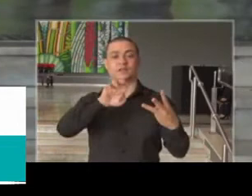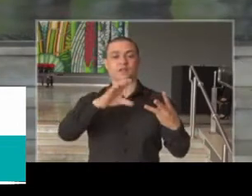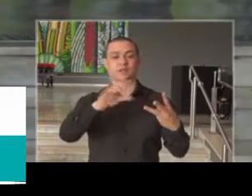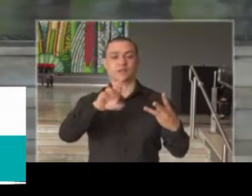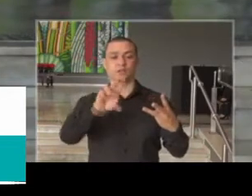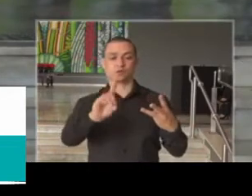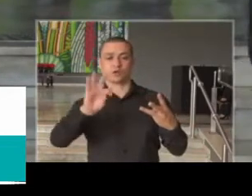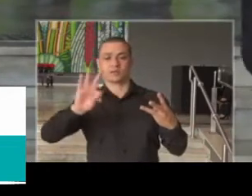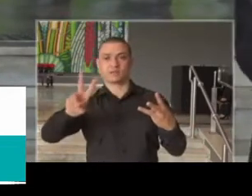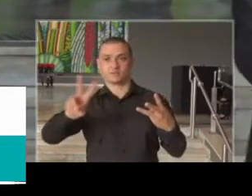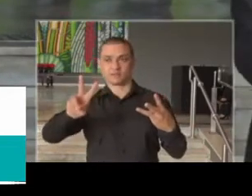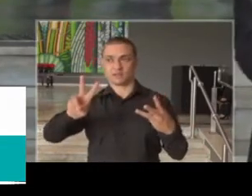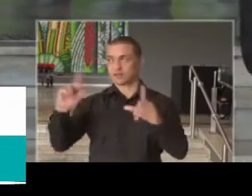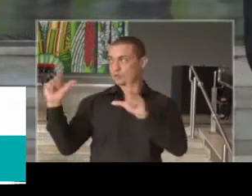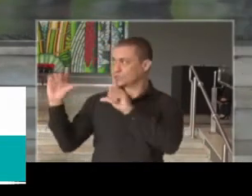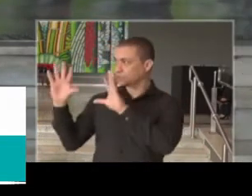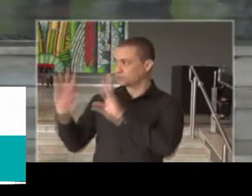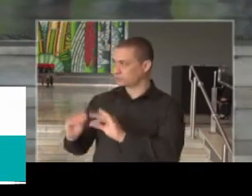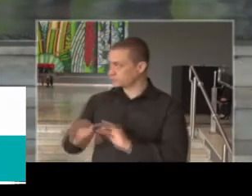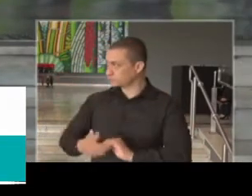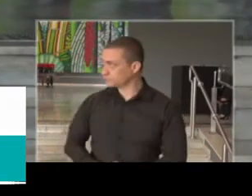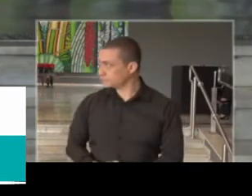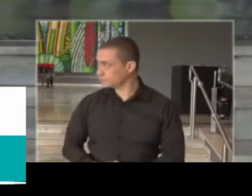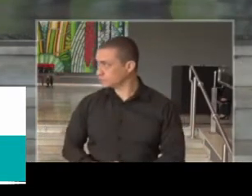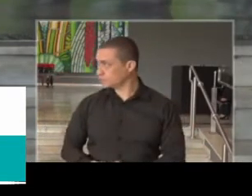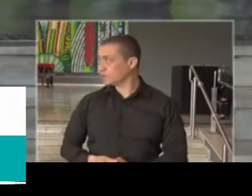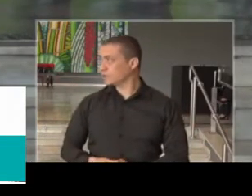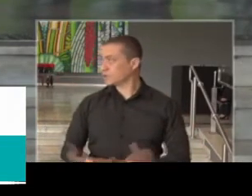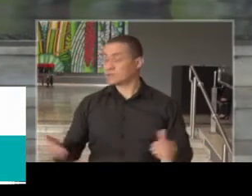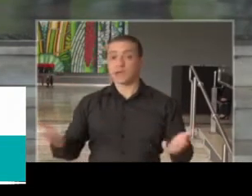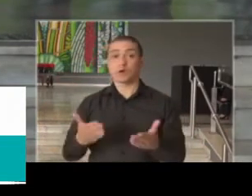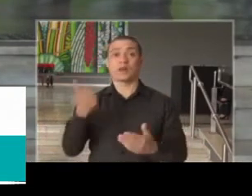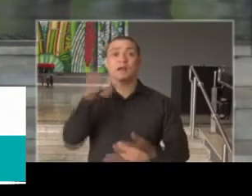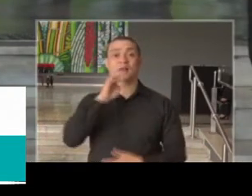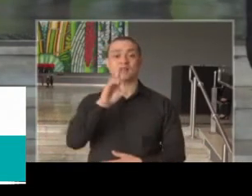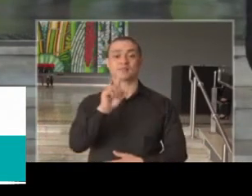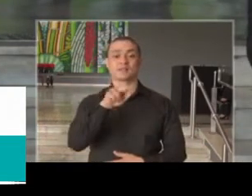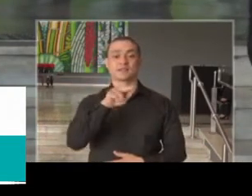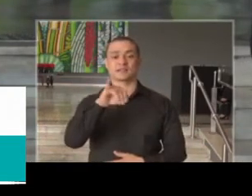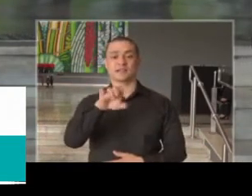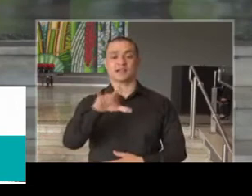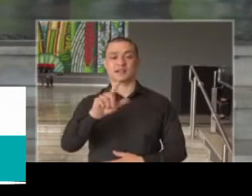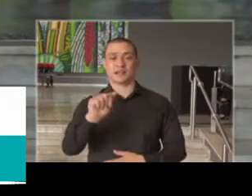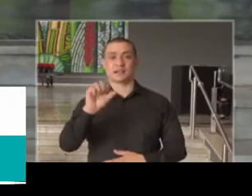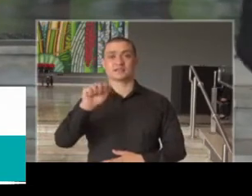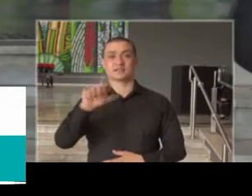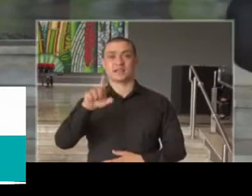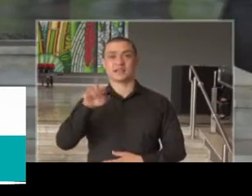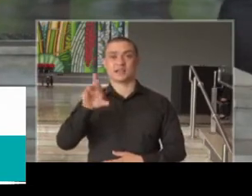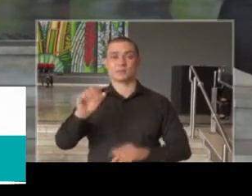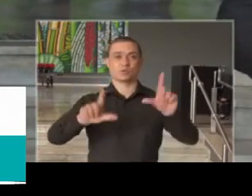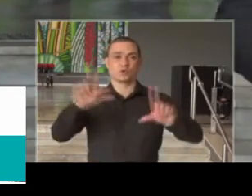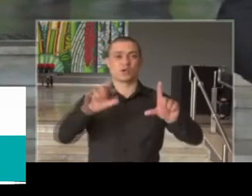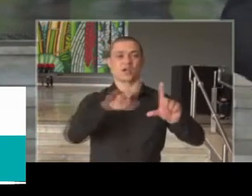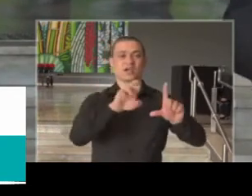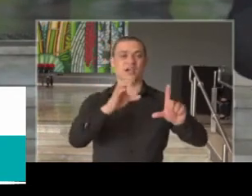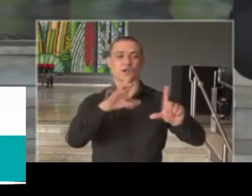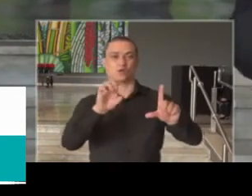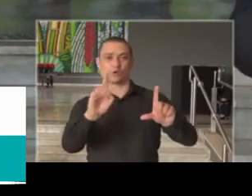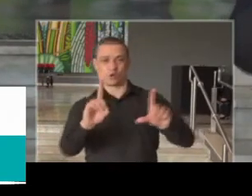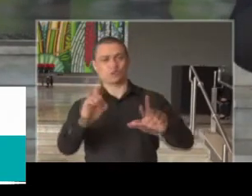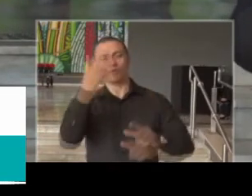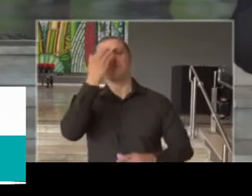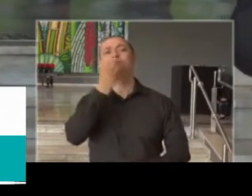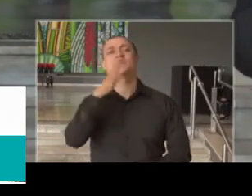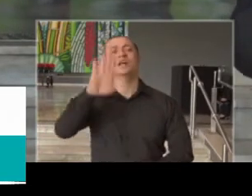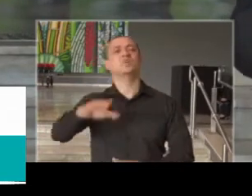Vamos tirar o Marcelo aqui da tela e vamos com a Daniela Salerno, da TV Record. Daniela, boa tarde. Sua pergunta,